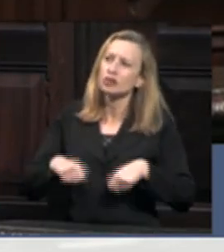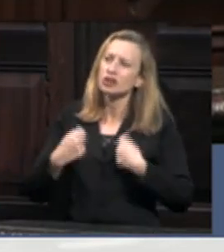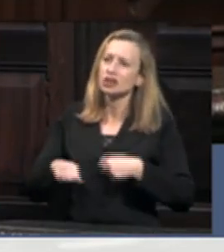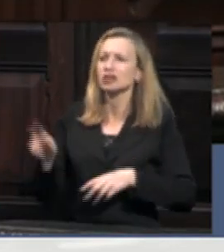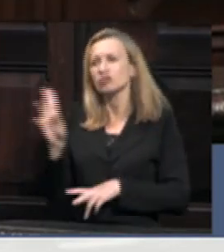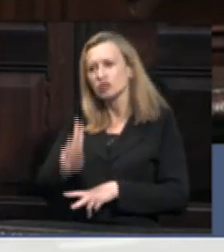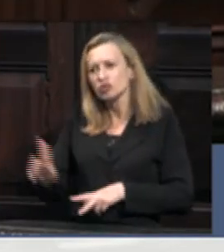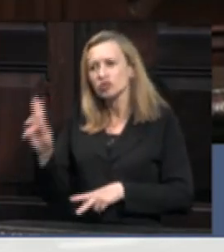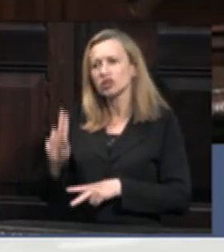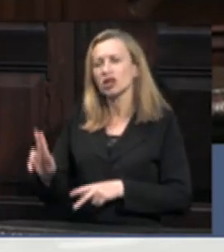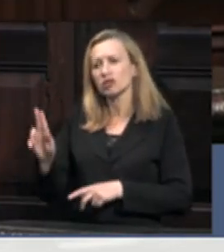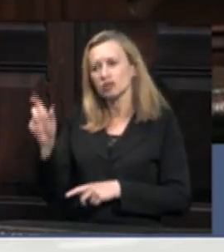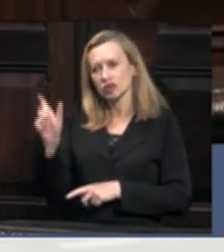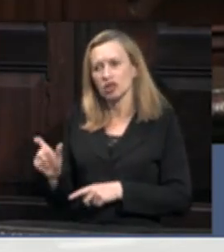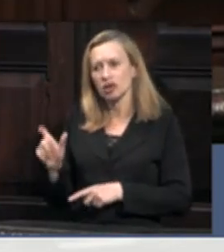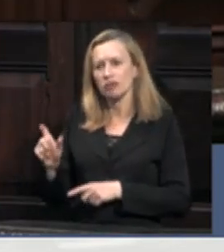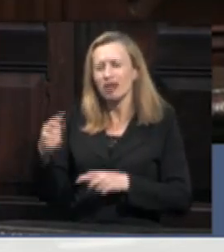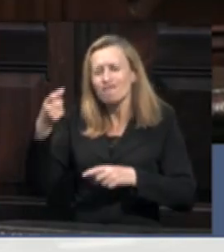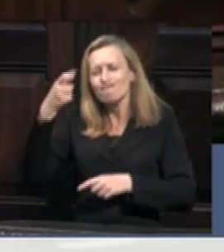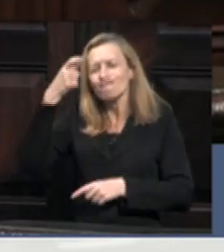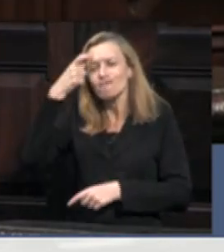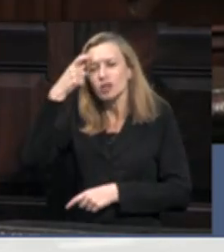uma reflexão